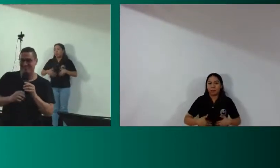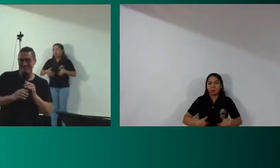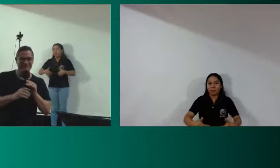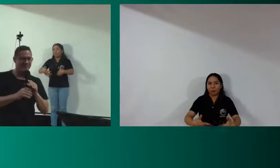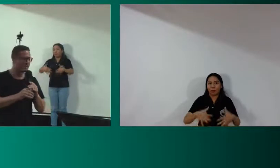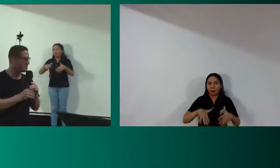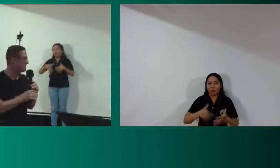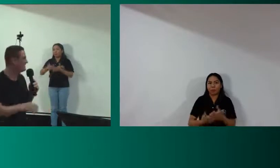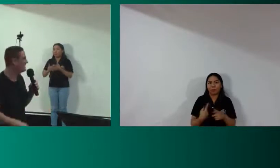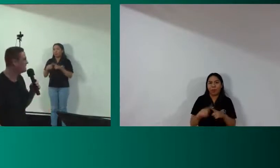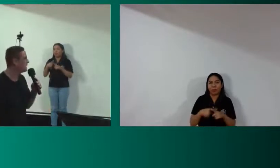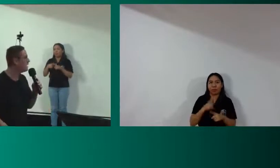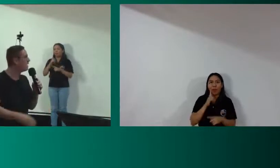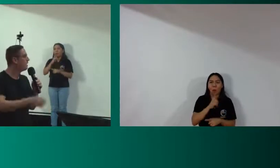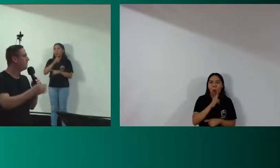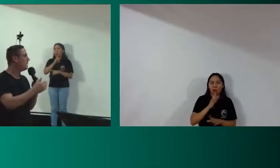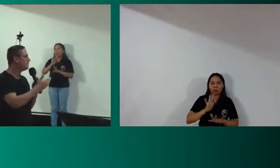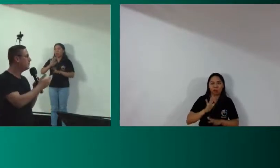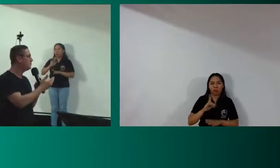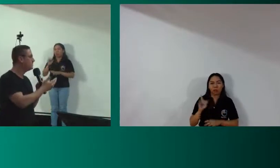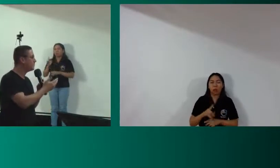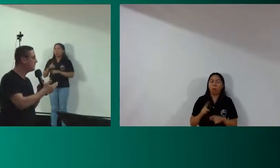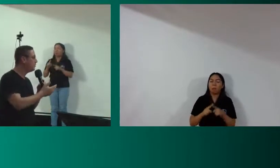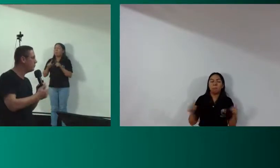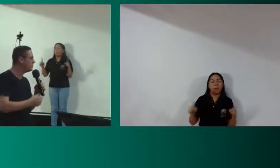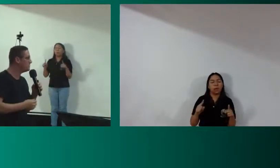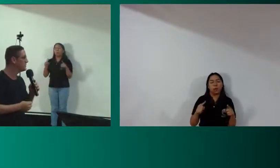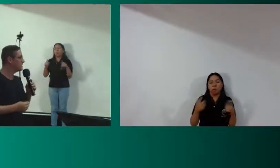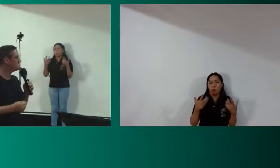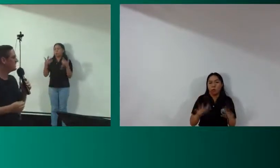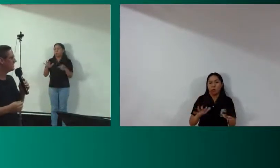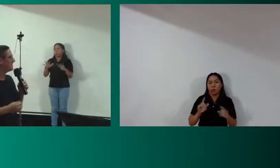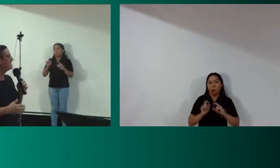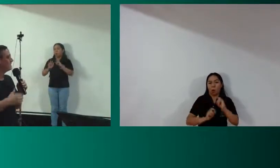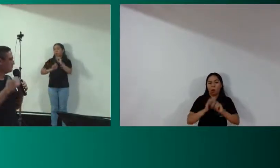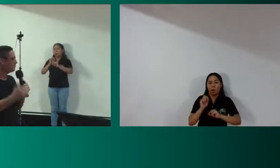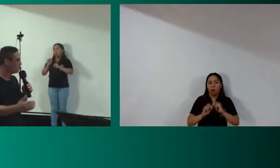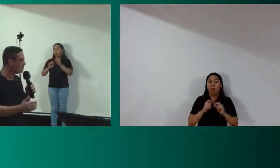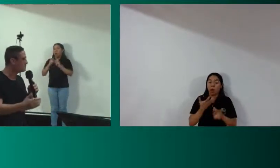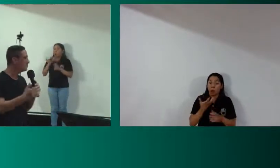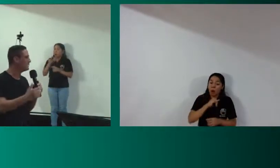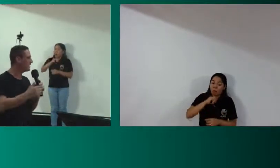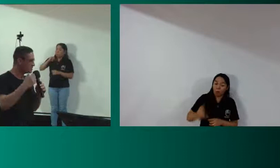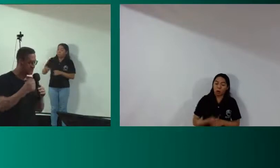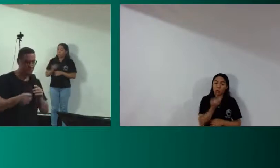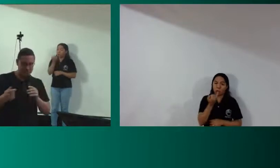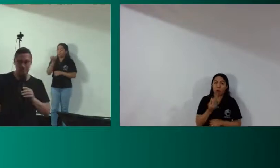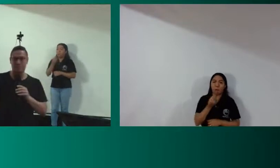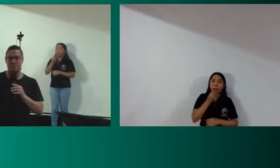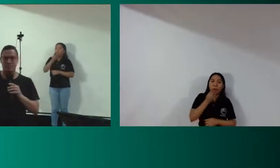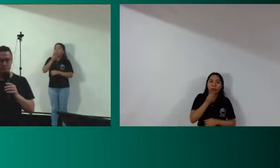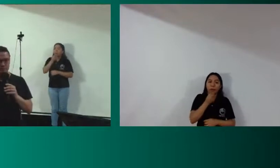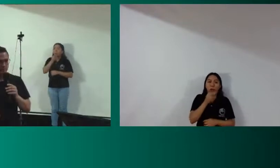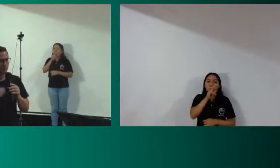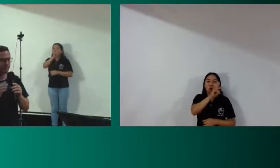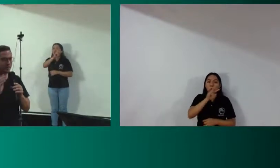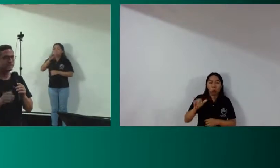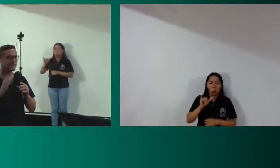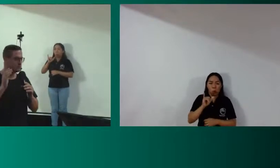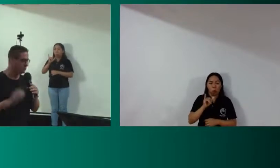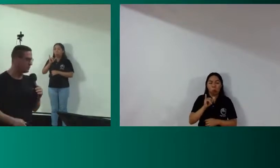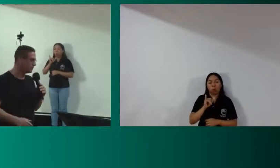porque a gente tem um lanche já já mas eu não podia perder oportunidade já que a Anna provocou sobre a questão dos encaminhamentos